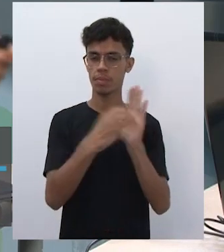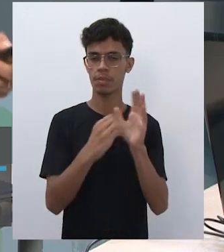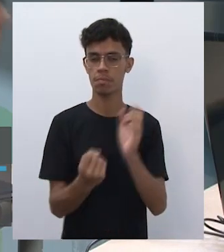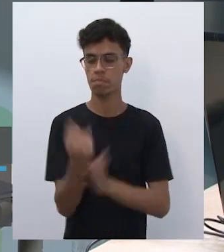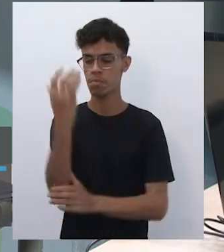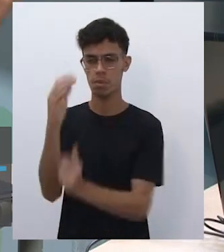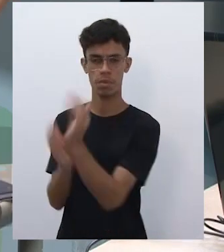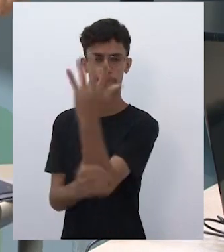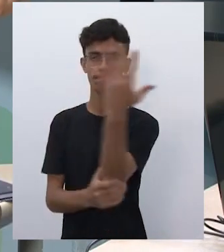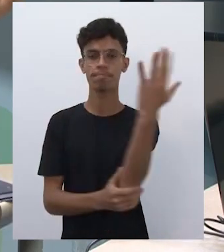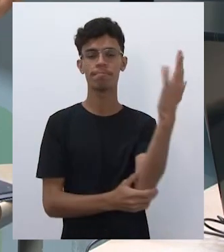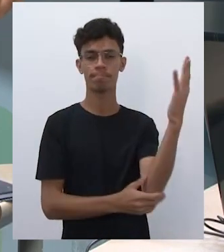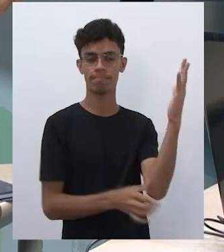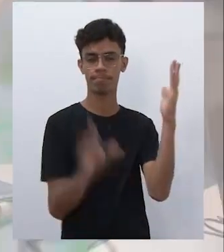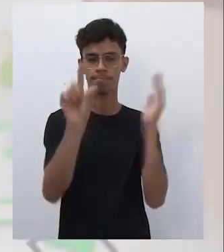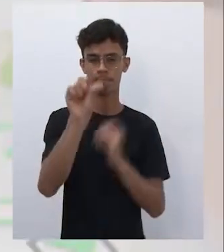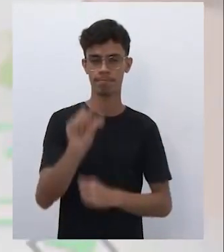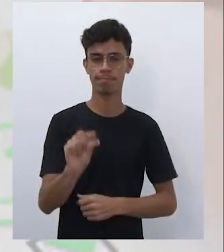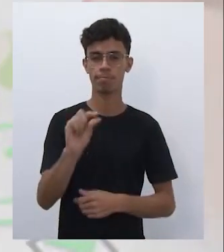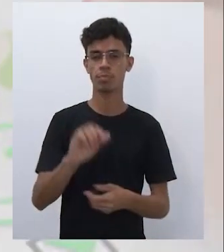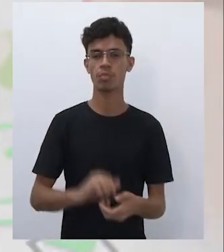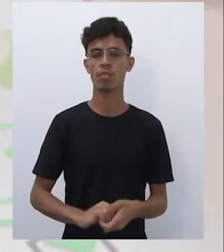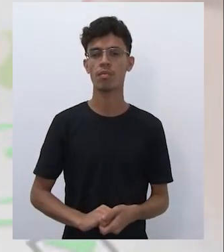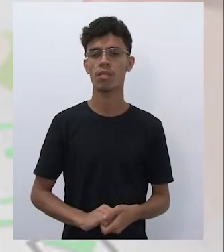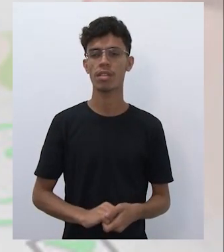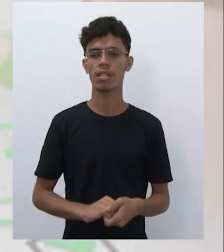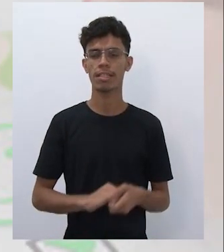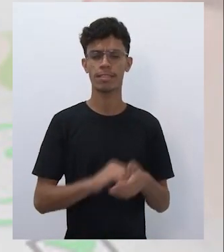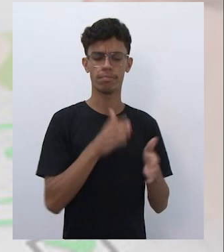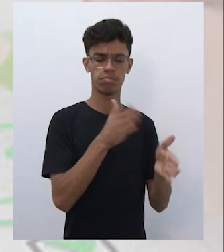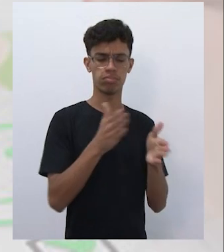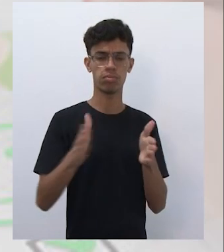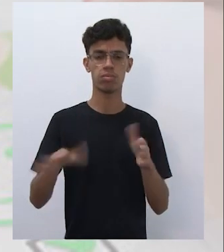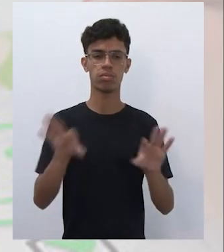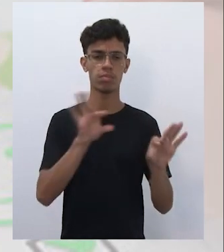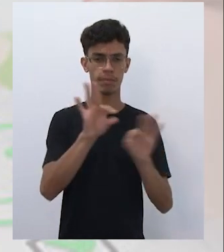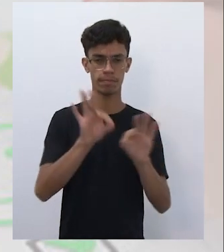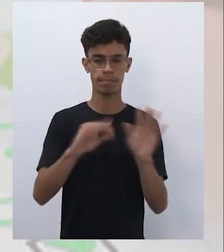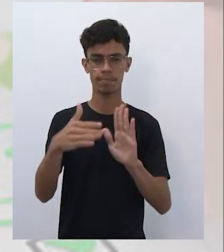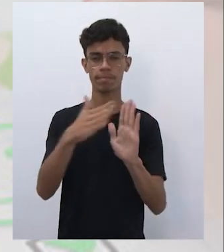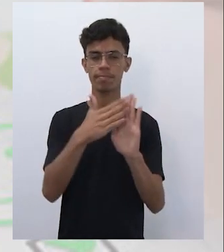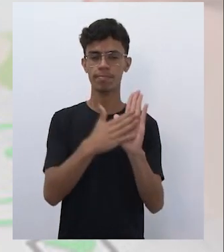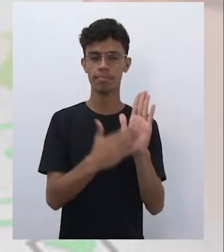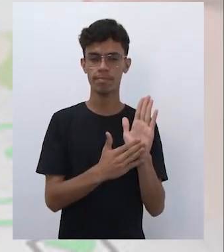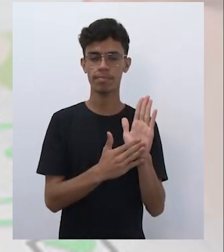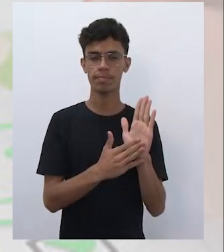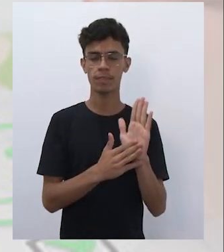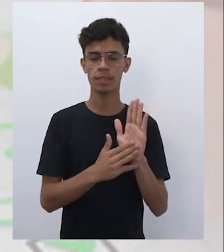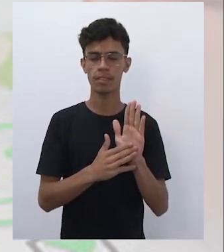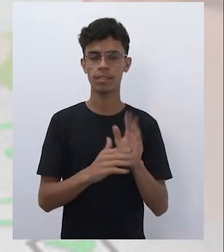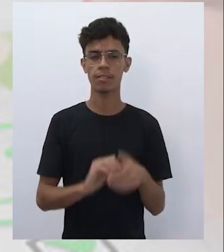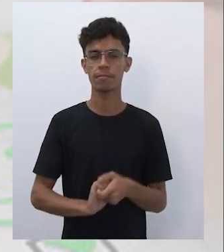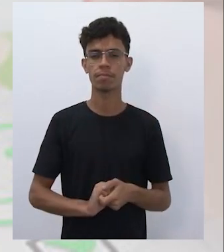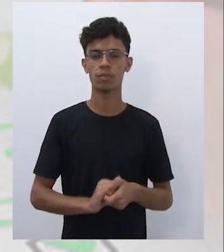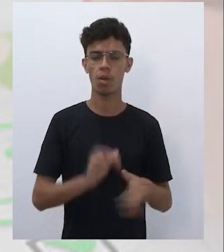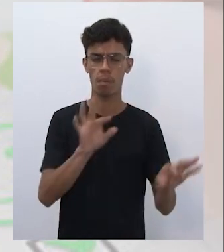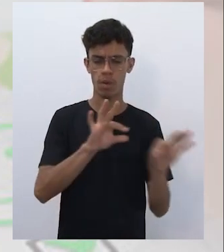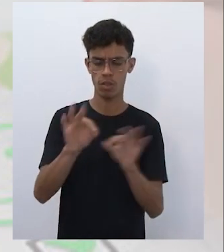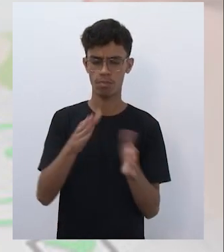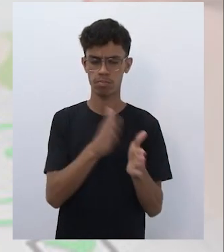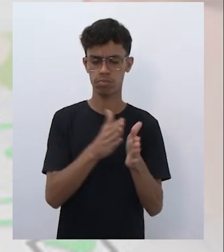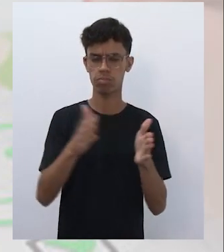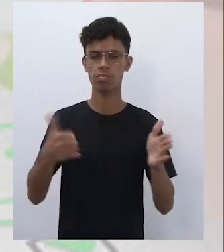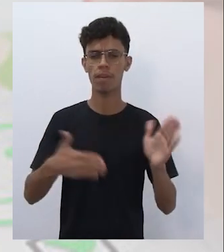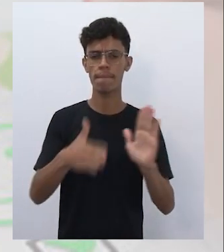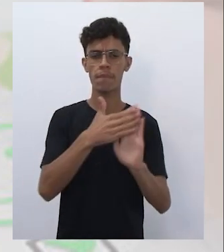Bora lá, gente. Elaboração para os projetos e as etapas. Então, a gente vai trabalhar a definição do projeto, o plano